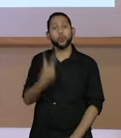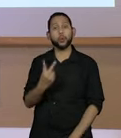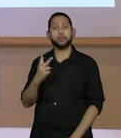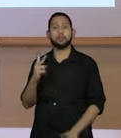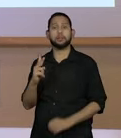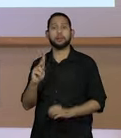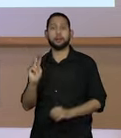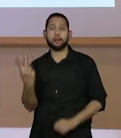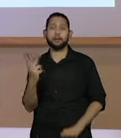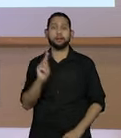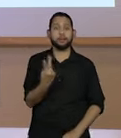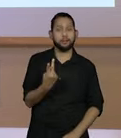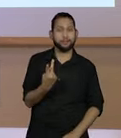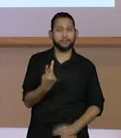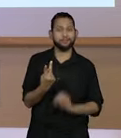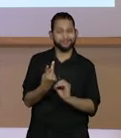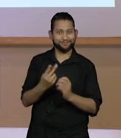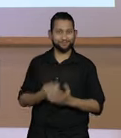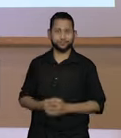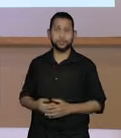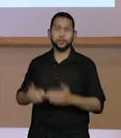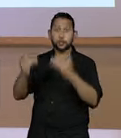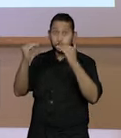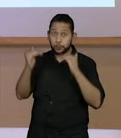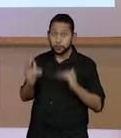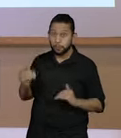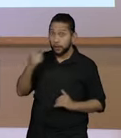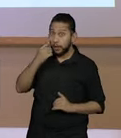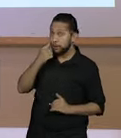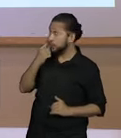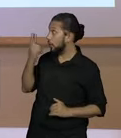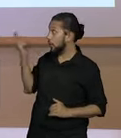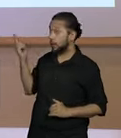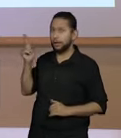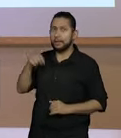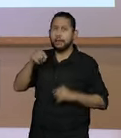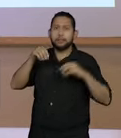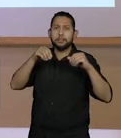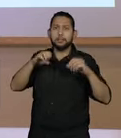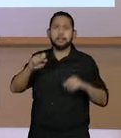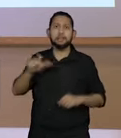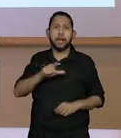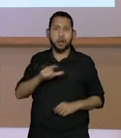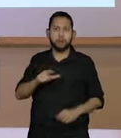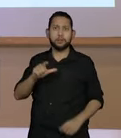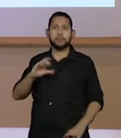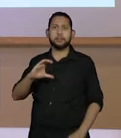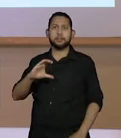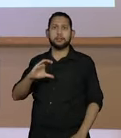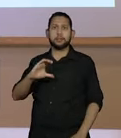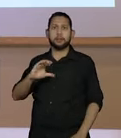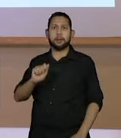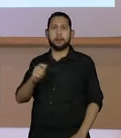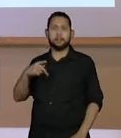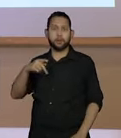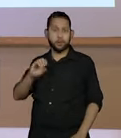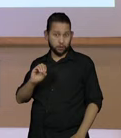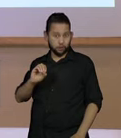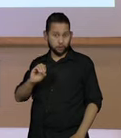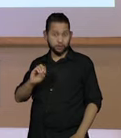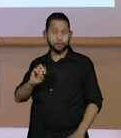caso dessa substância aqui, que representa um sal, que é o fosfato de cálcio, nós